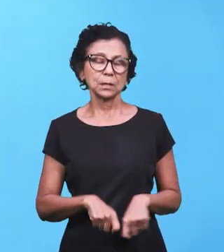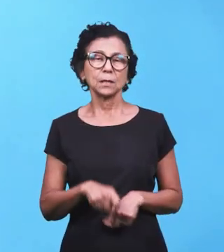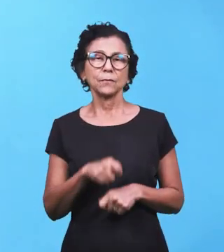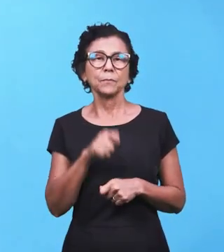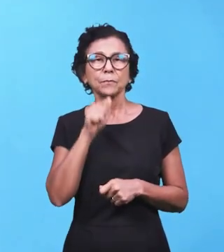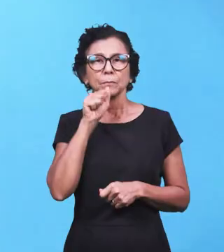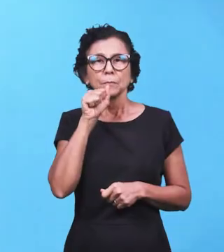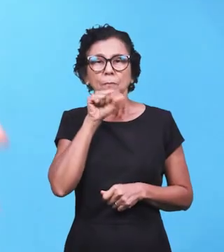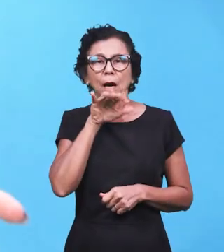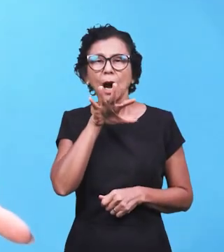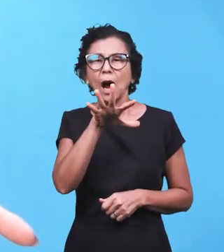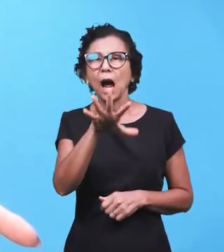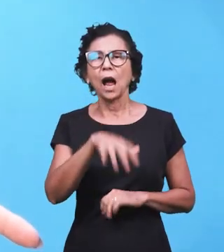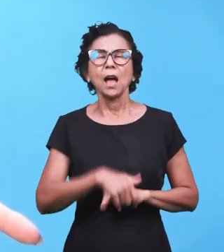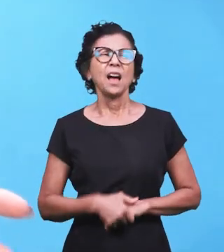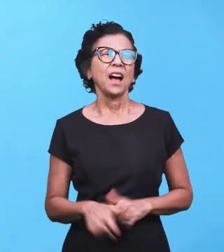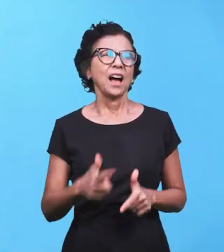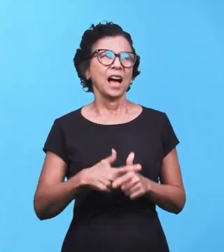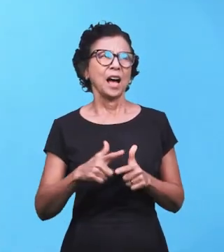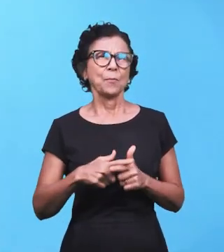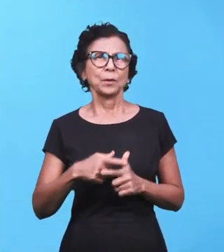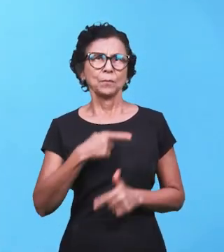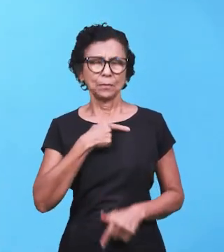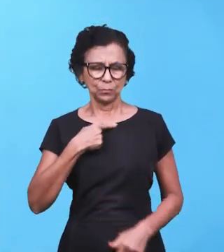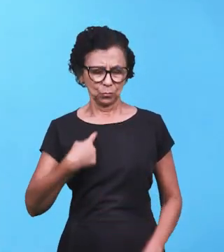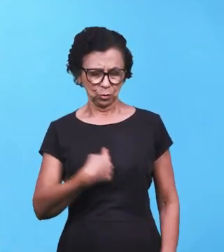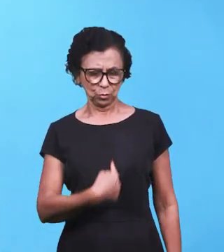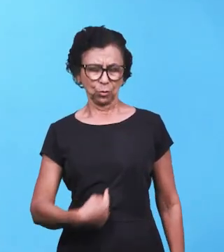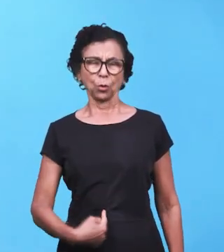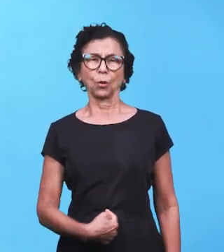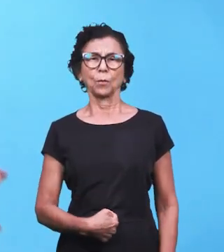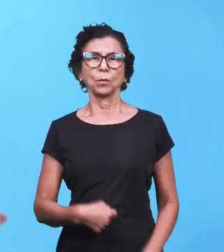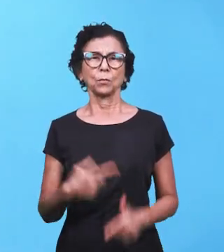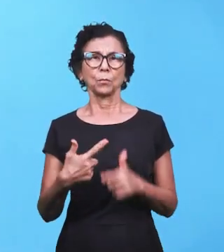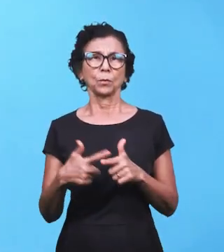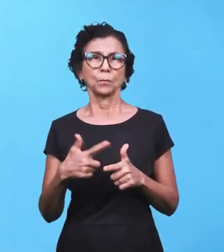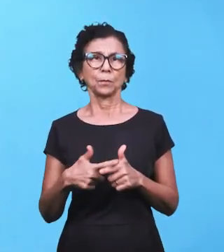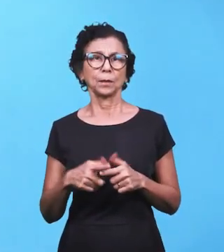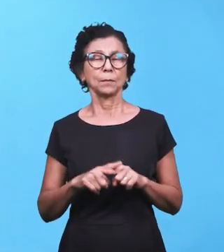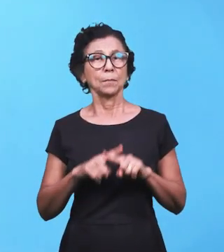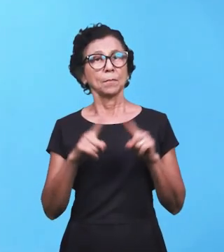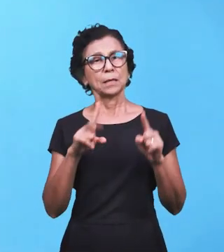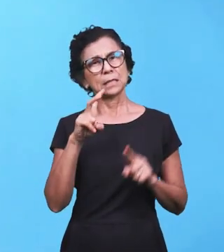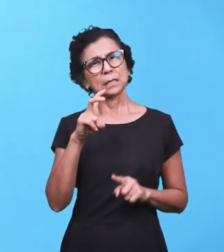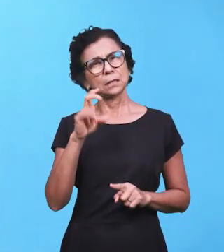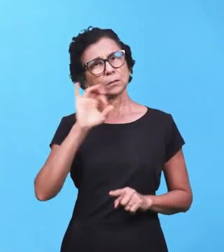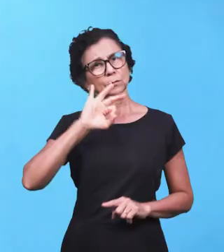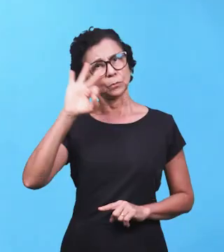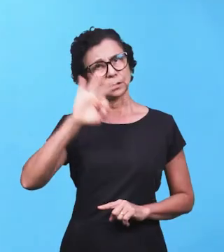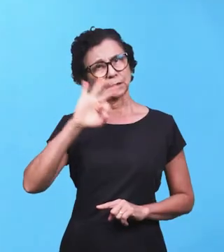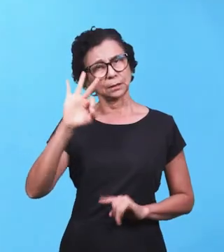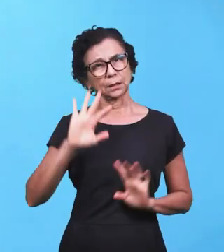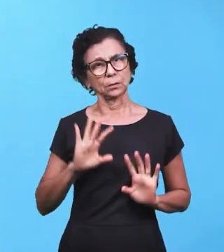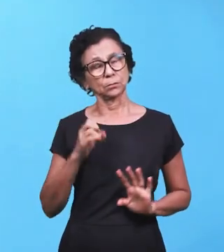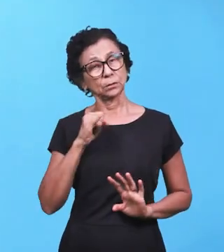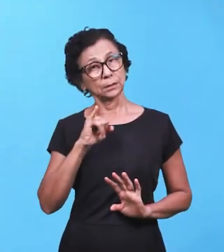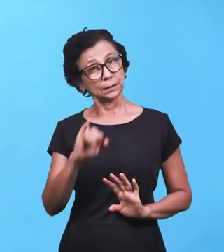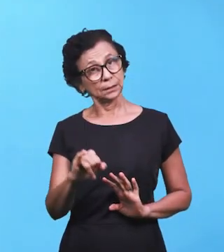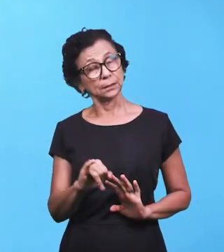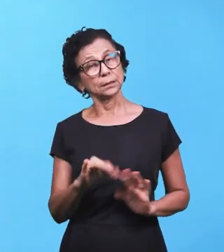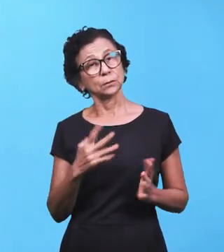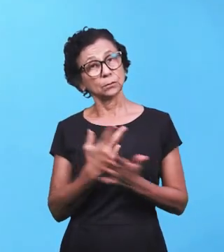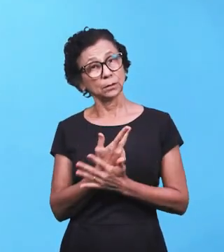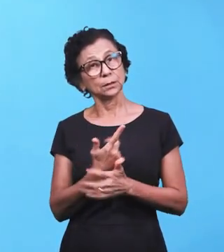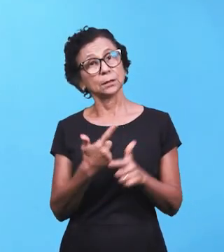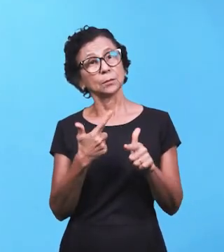despistar, é problema gástrico, já ouviu isso? É problema de Sim, estômago, mas às vezes 5% é do estômago. Então, assim, se realmente for um